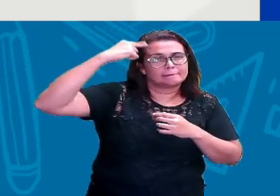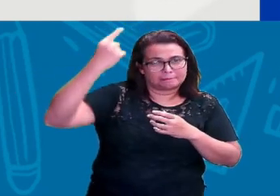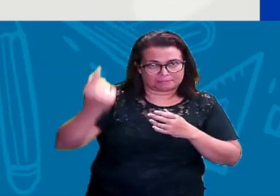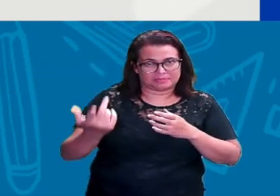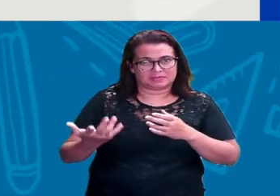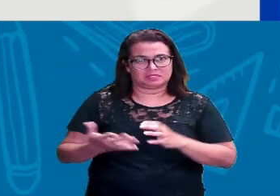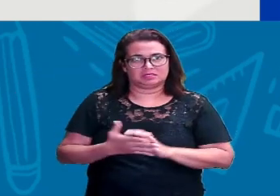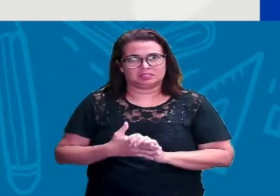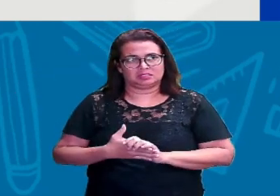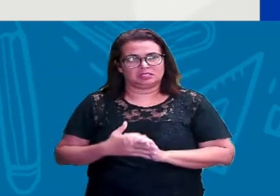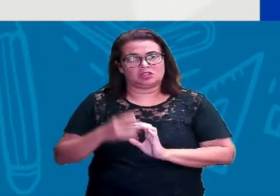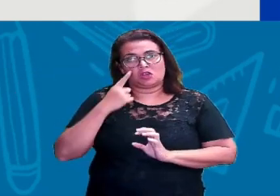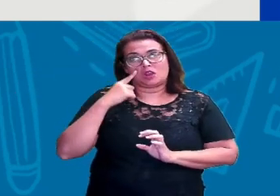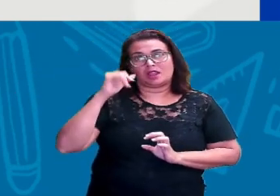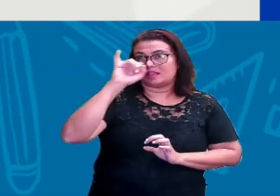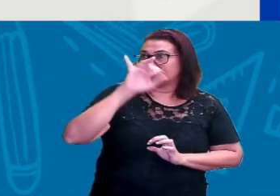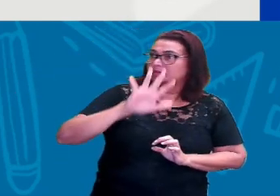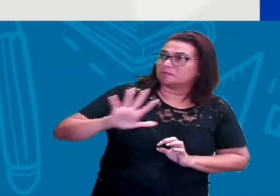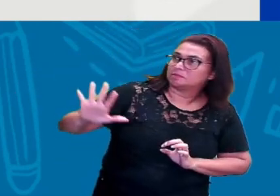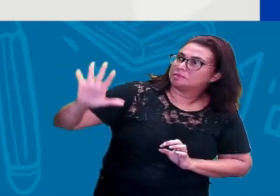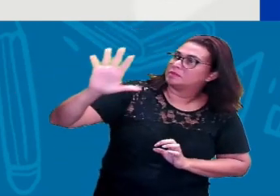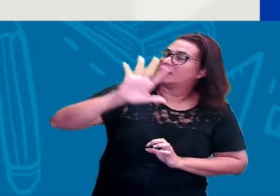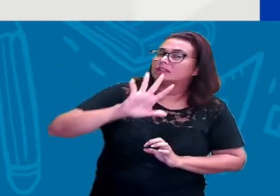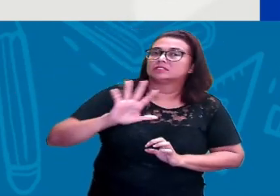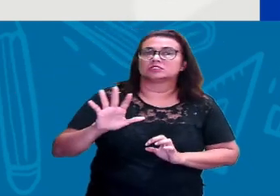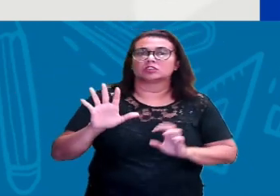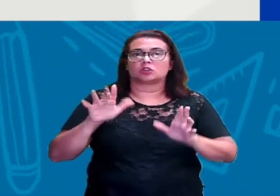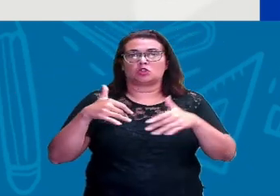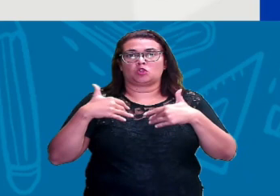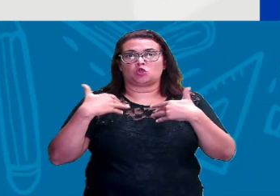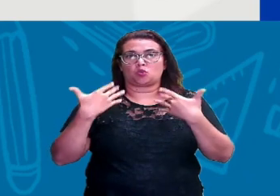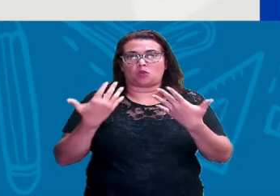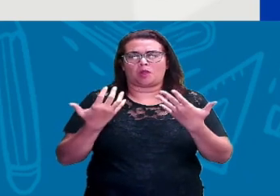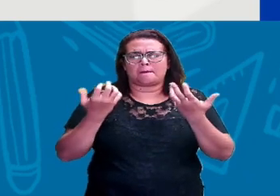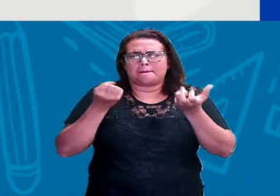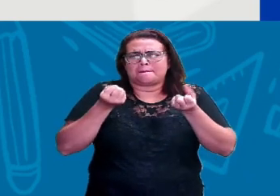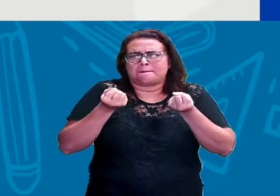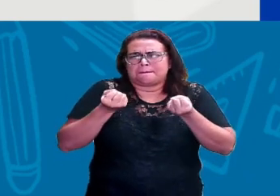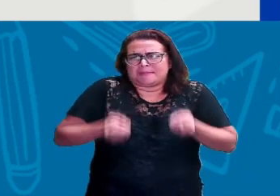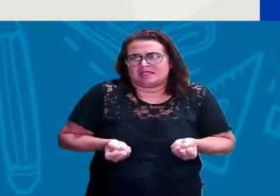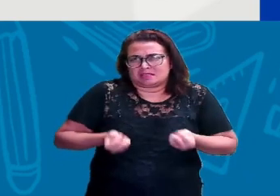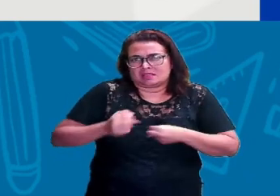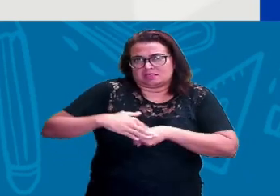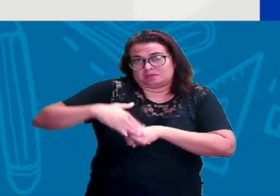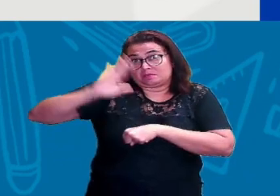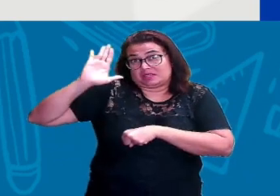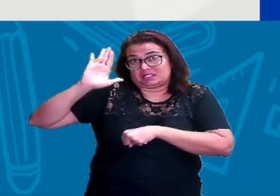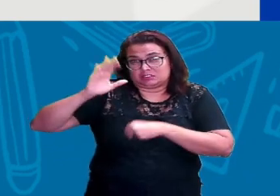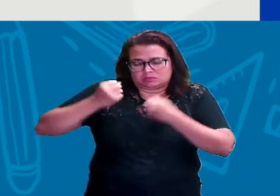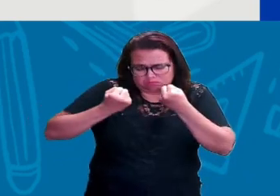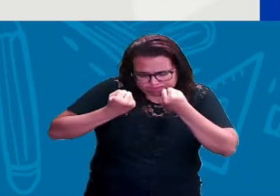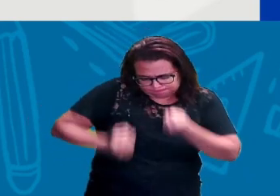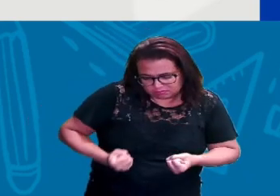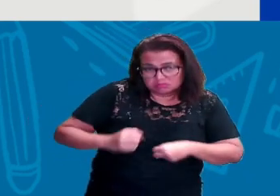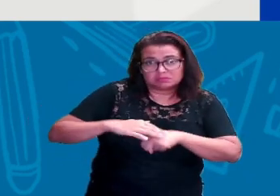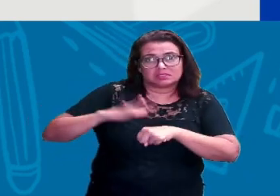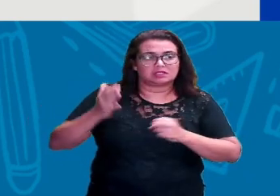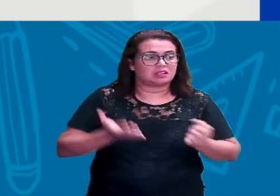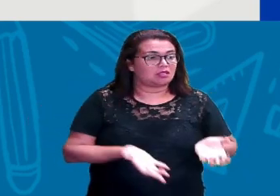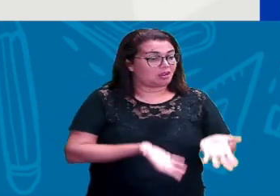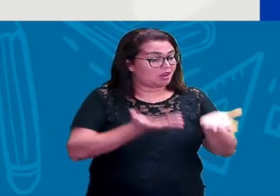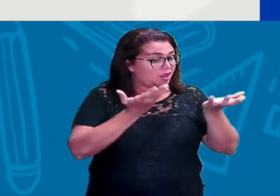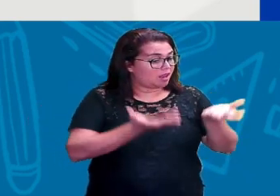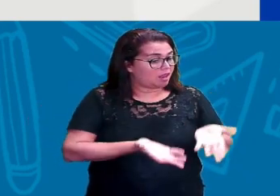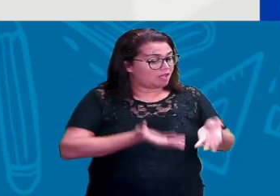responda: qual objeto é mais pesado e qual objeto é o mais leve?